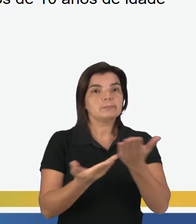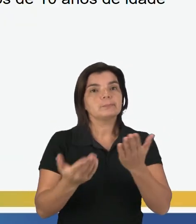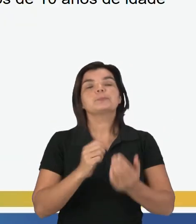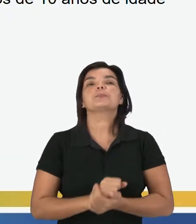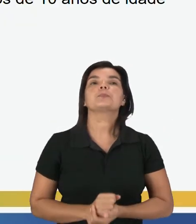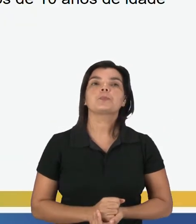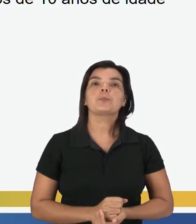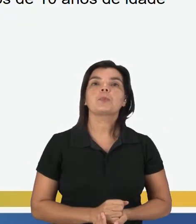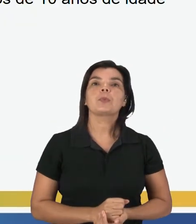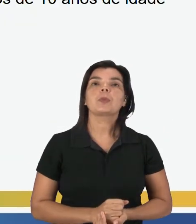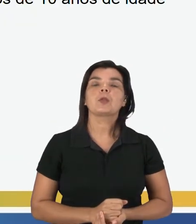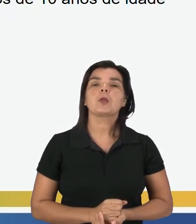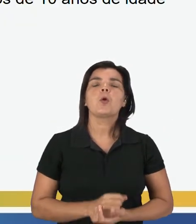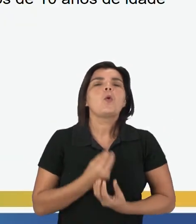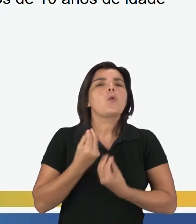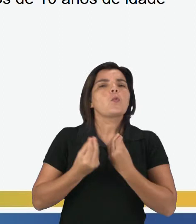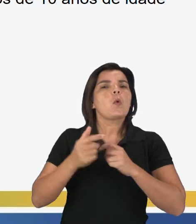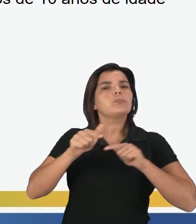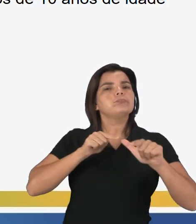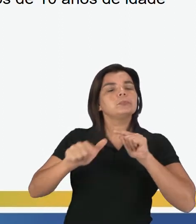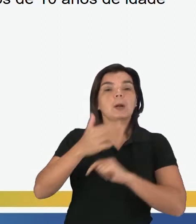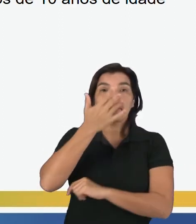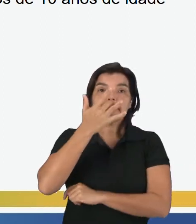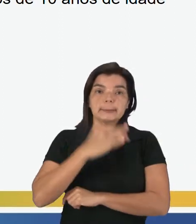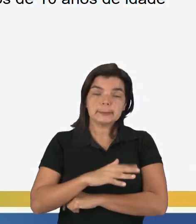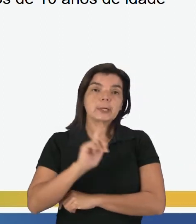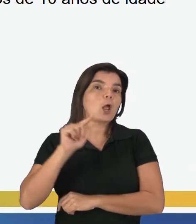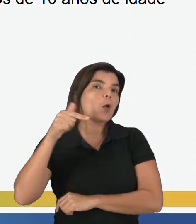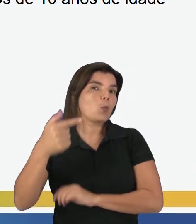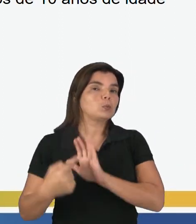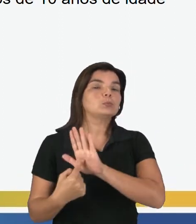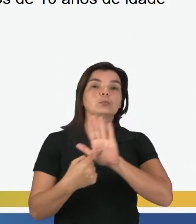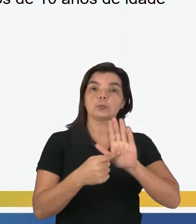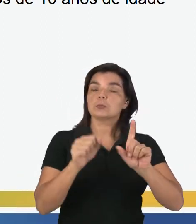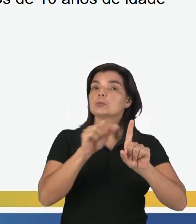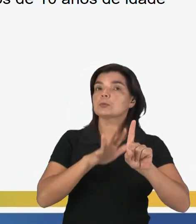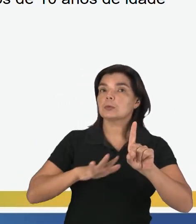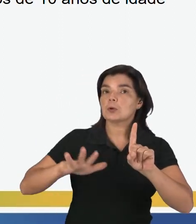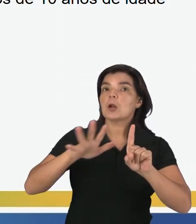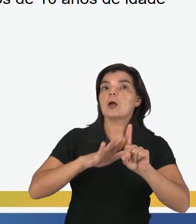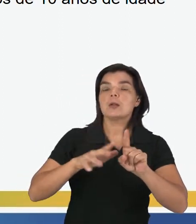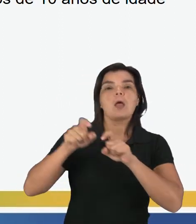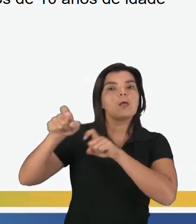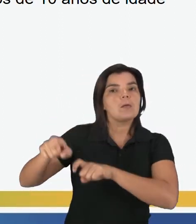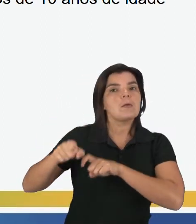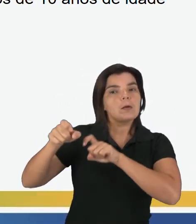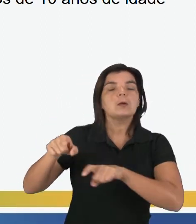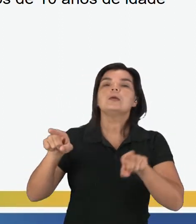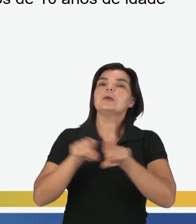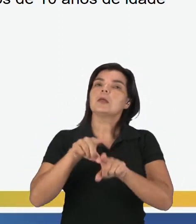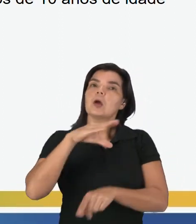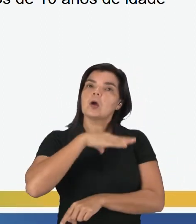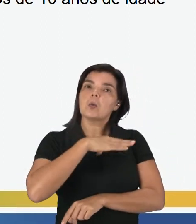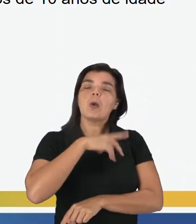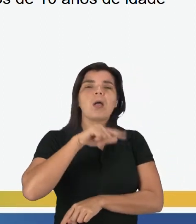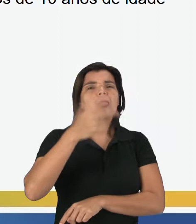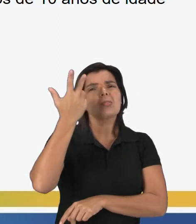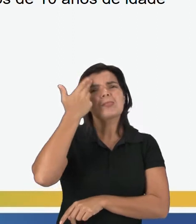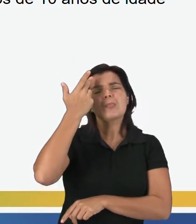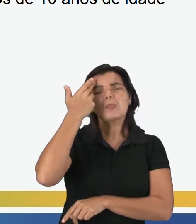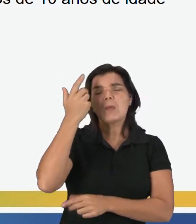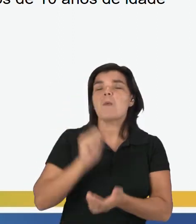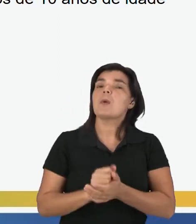neste gráfico. Quanto ao trabalho infantil, que é um outro indicador social, nas áreas rurais e urbanas é comum o